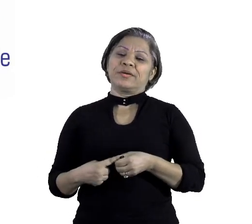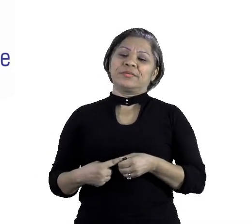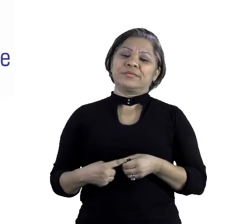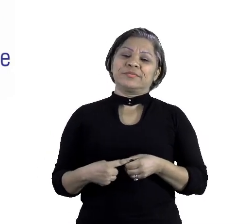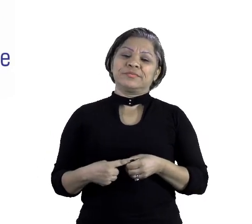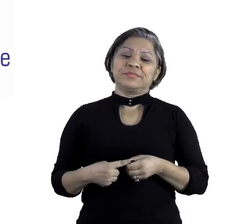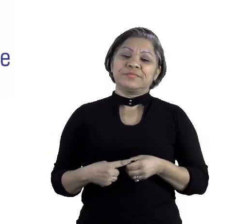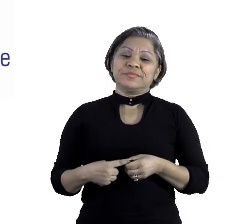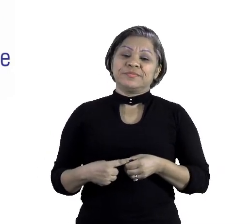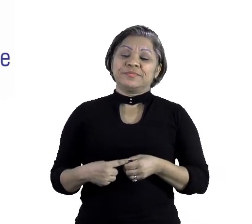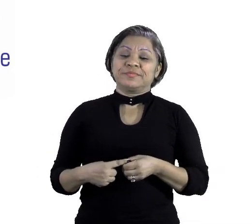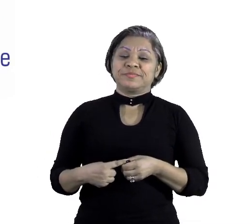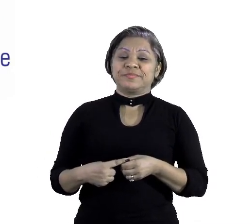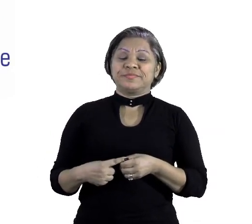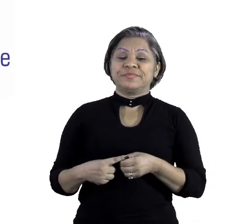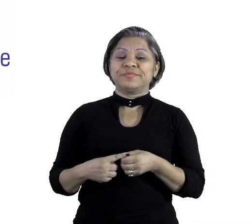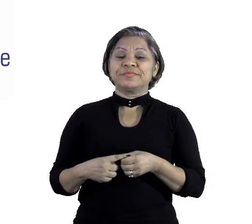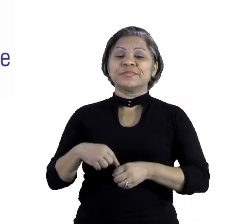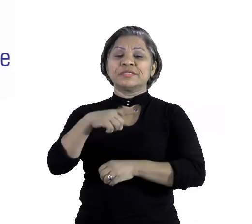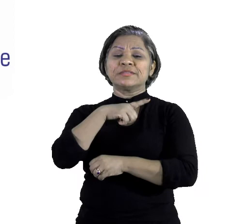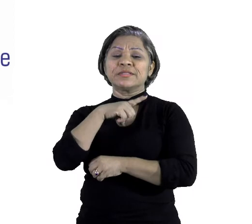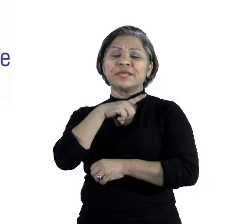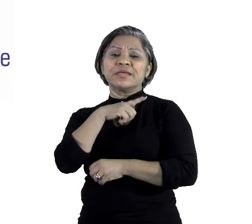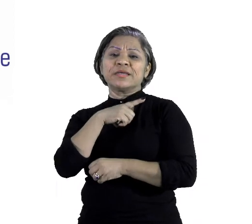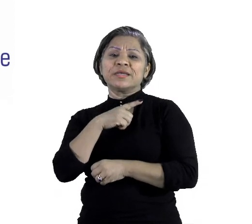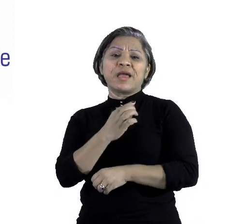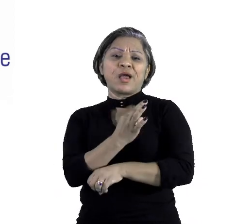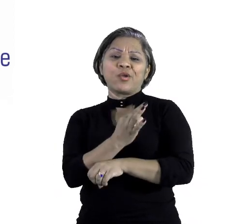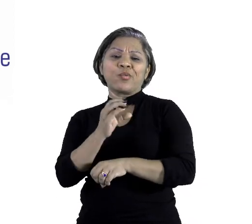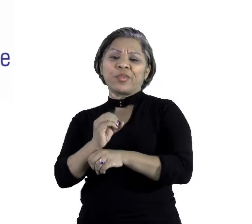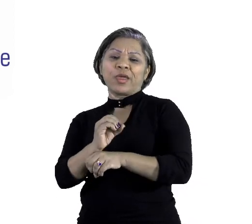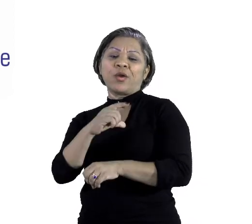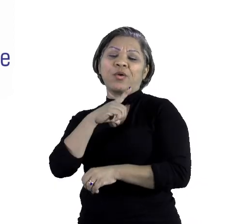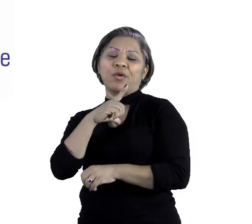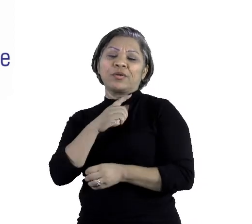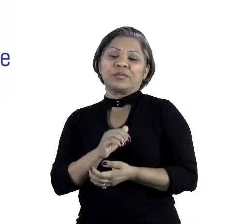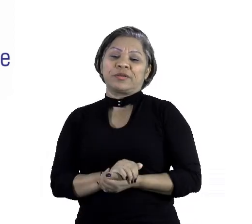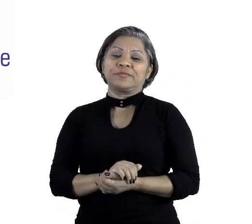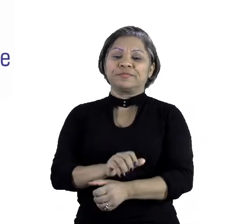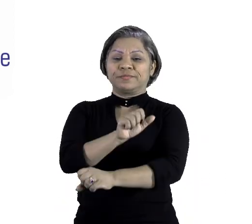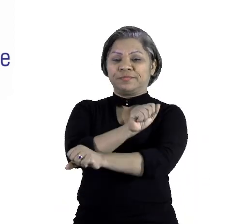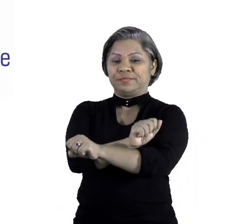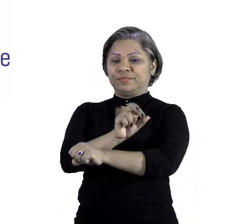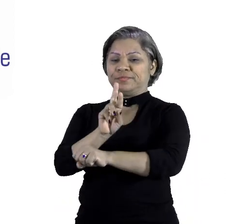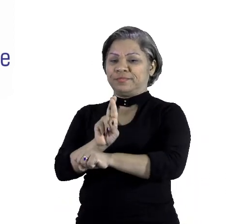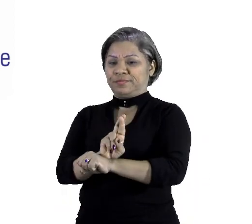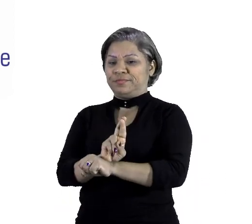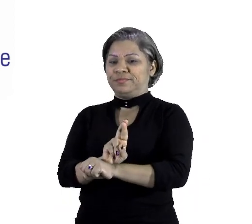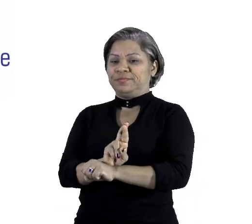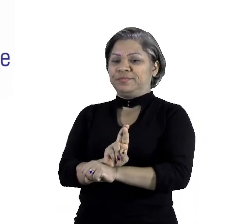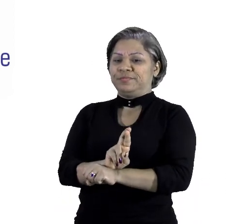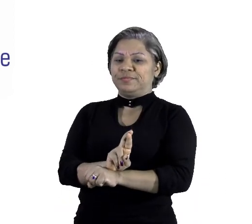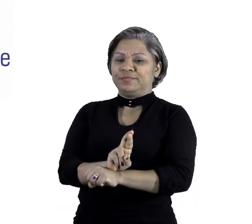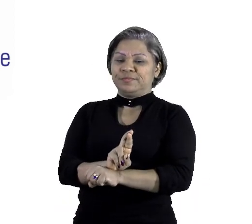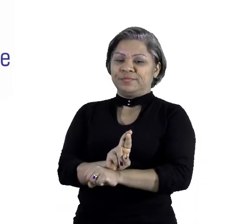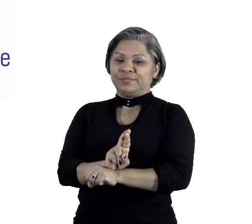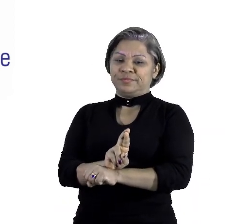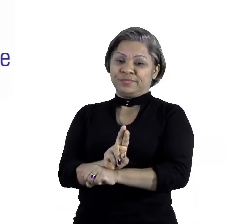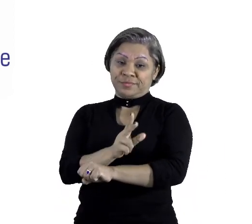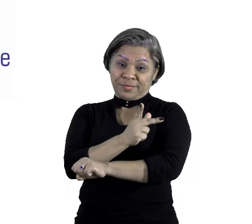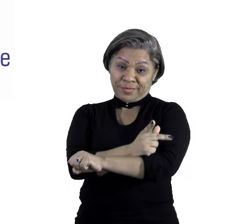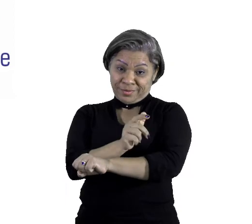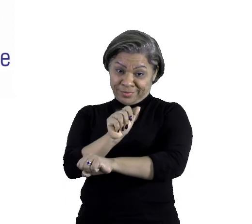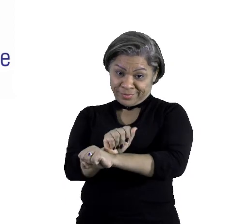e agroindustriais. Então, no Tocantins, nós temos Araguaína, Pedro